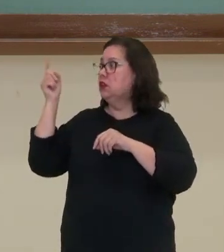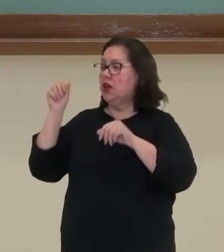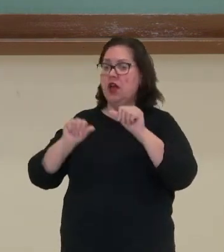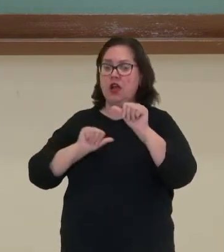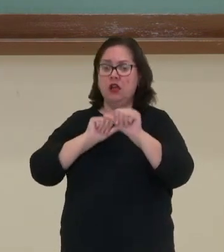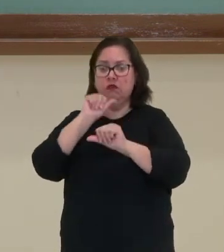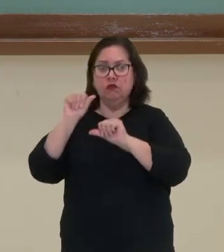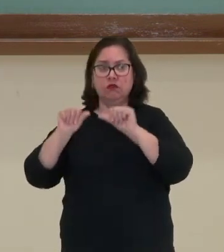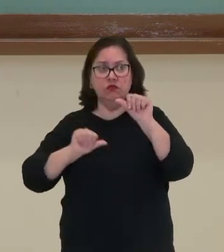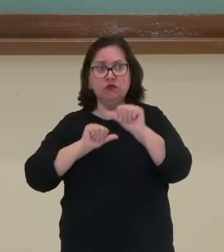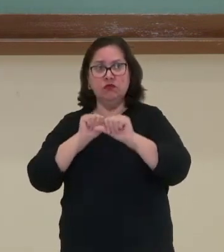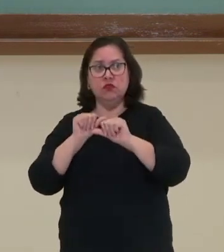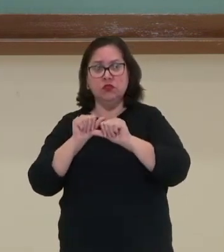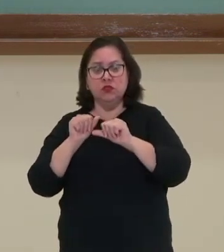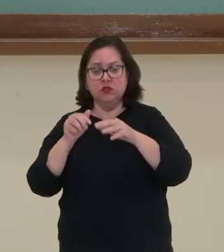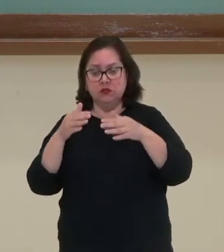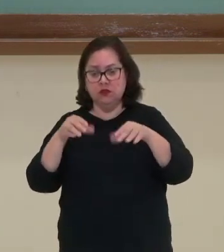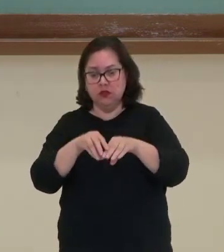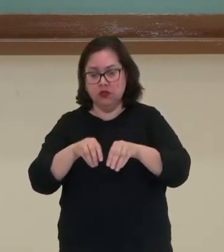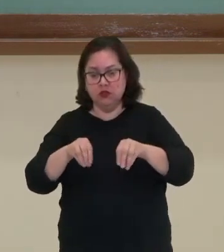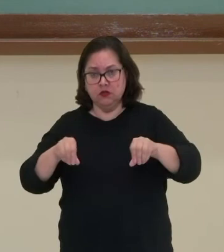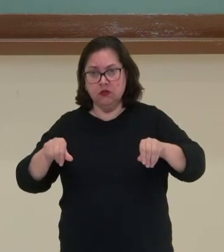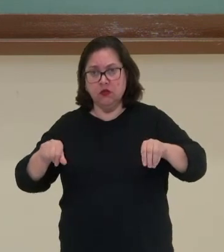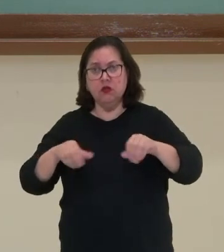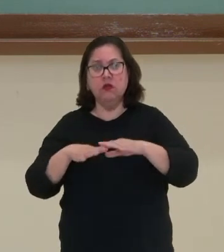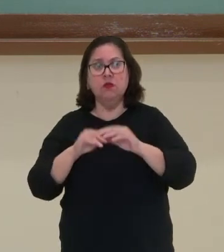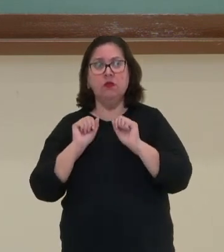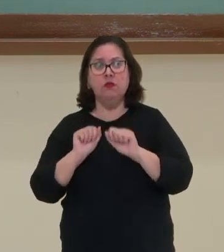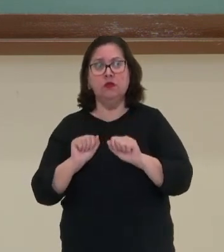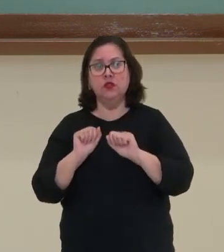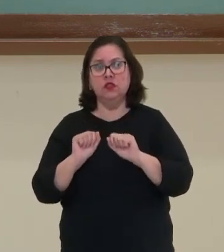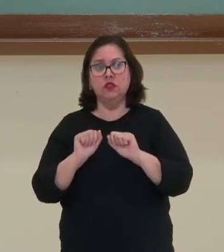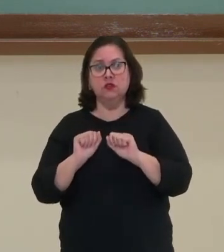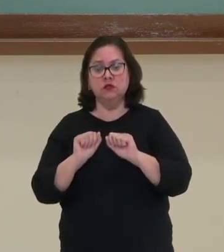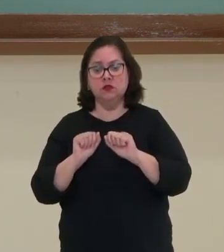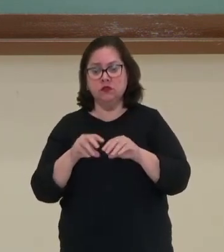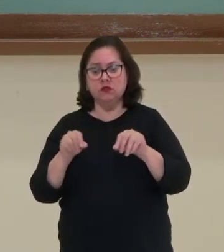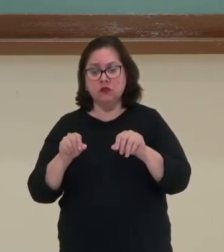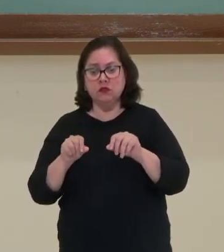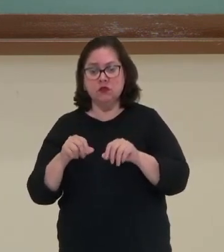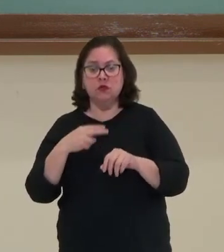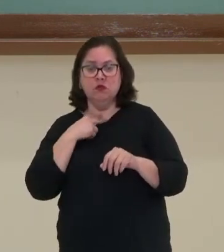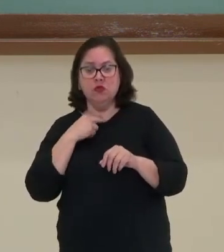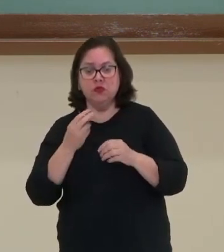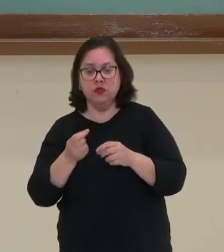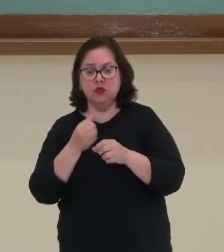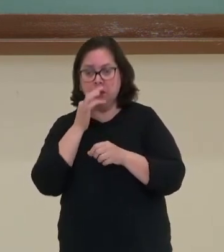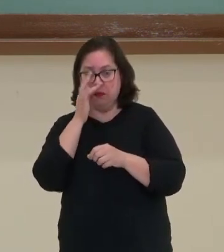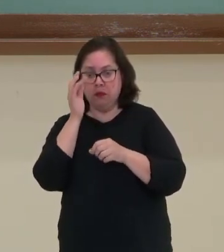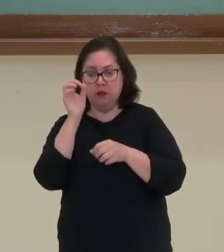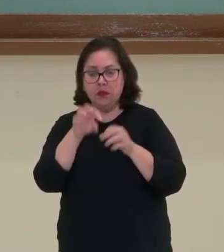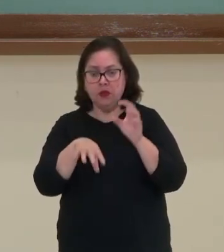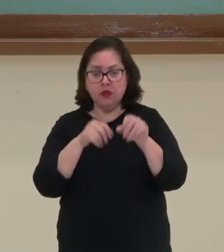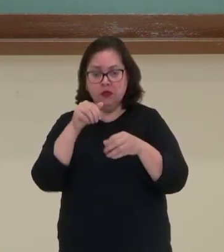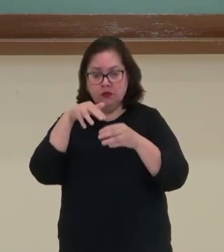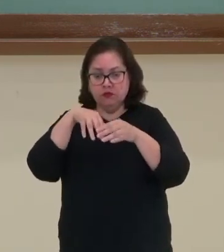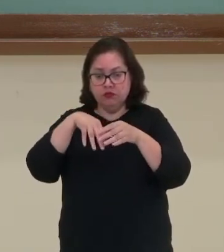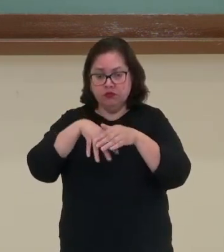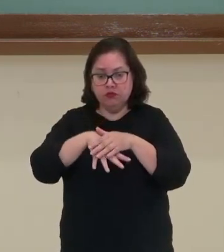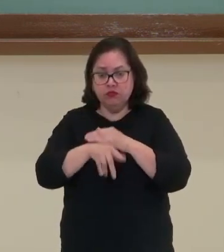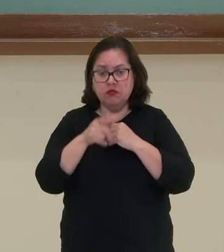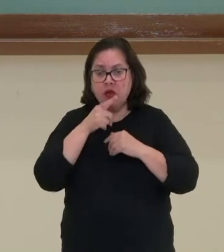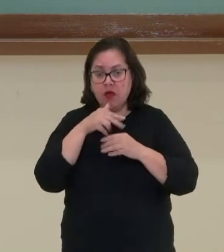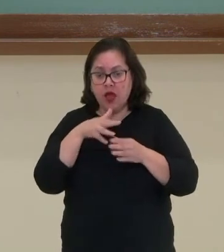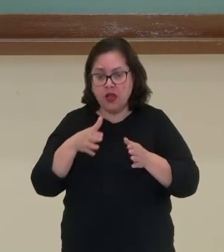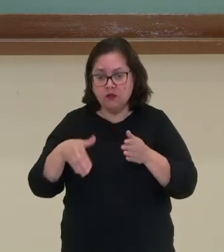alteram aquele solo, pode tornar o solo infértil, pode infiltrar para os